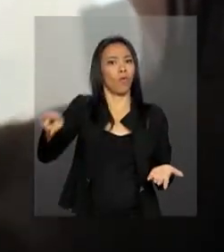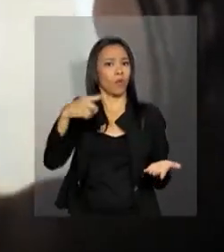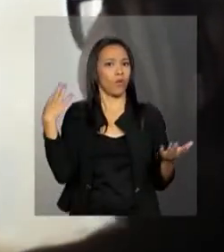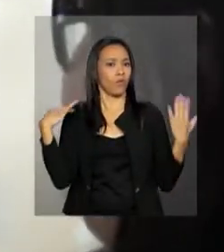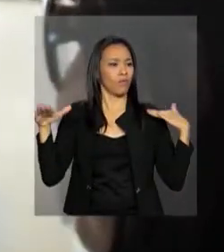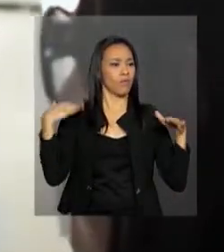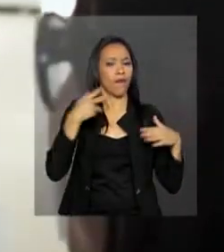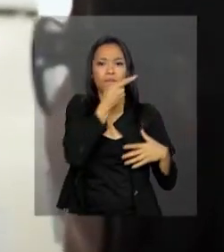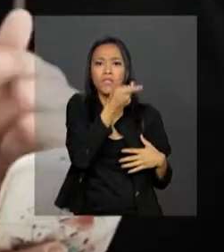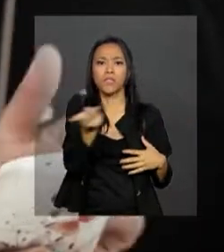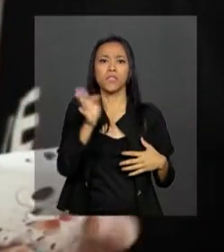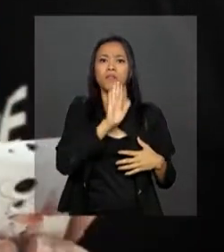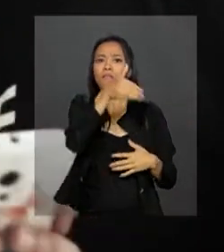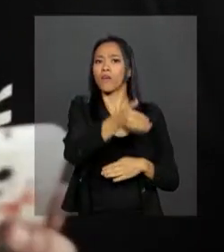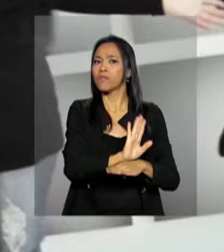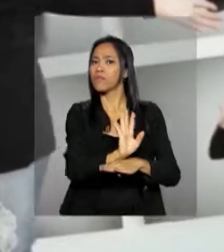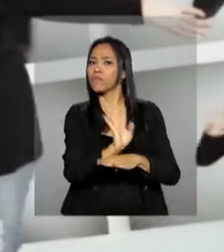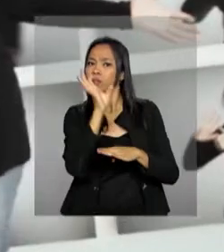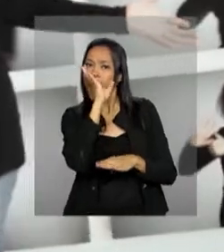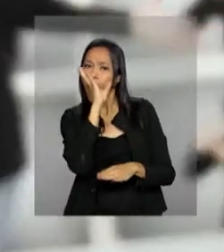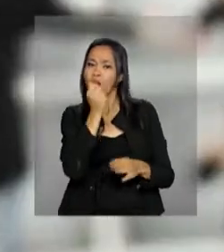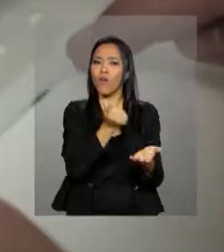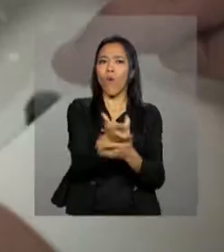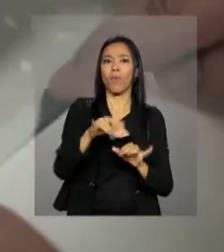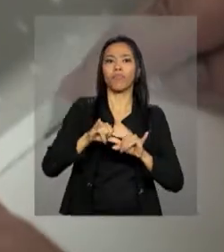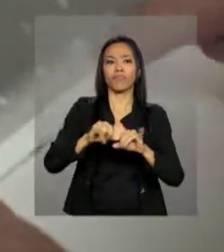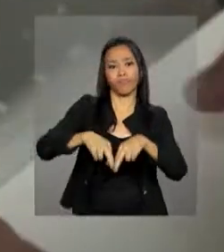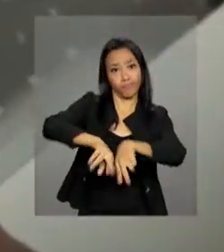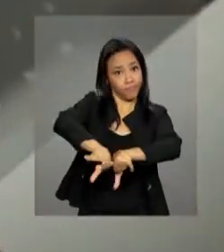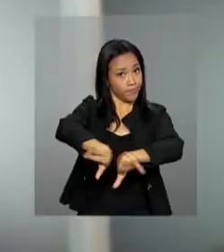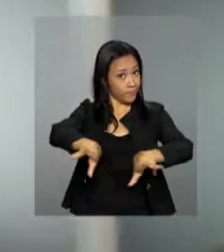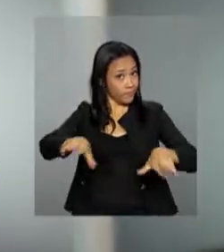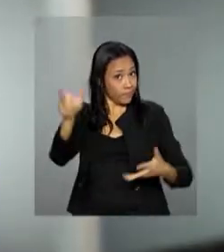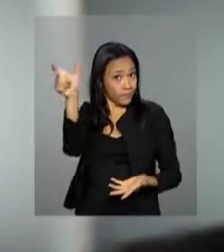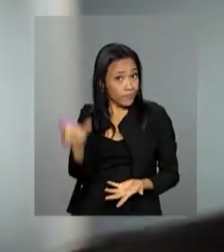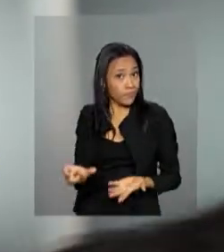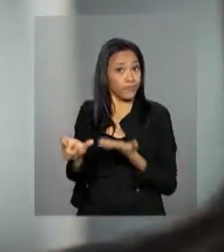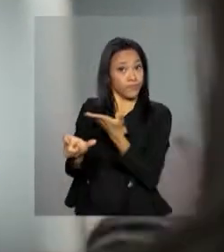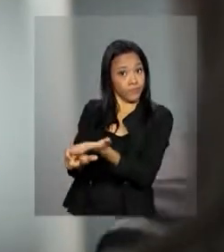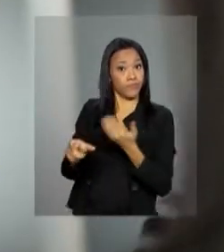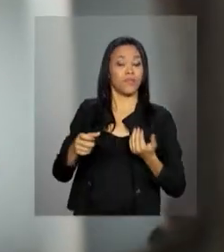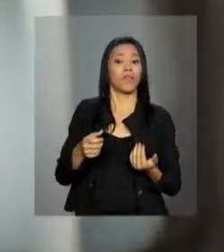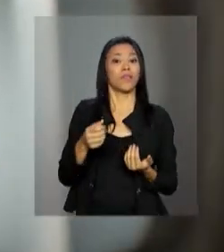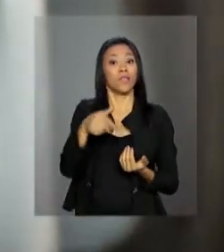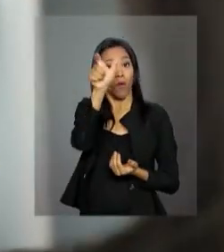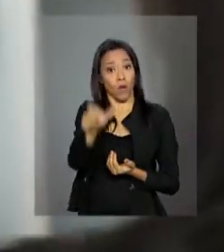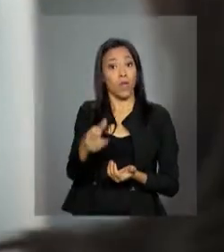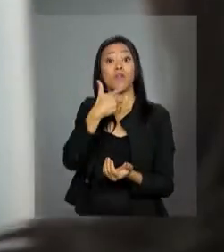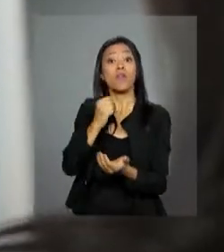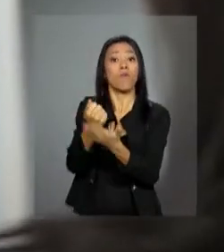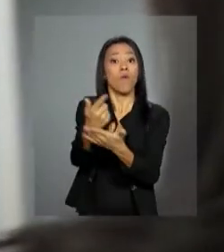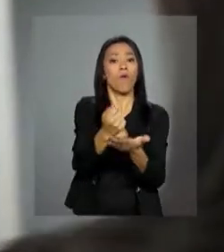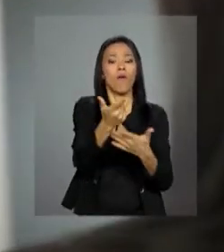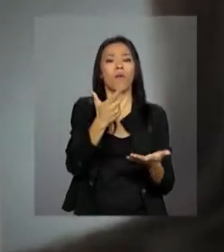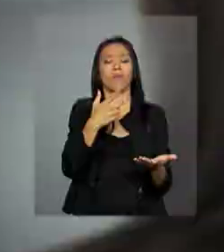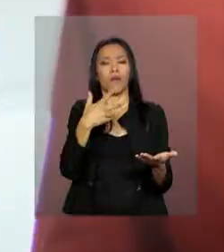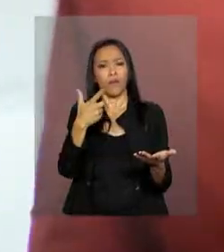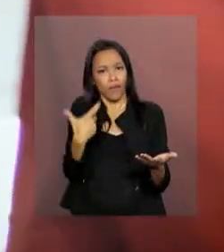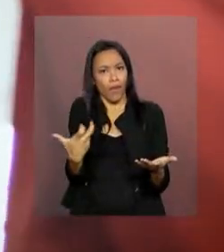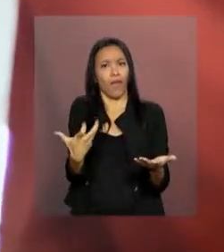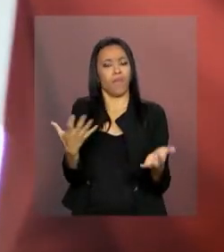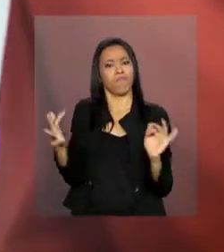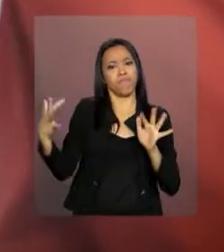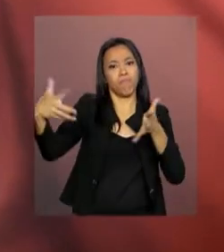visita, que vai ao cinema, que faz compras. O consumidor, há bastante tempo já, quer fazer parte, quer